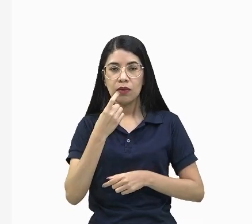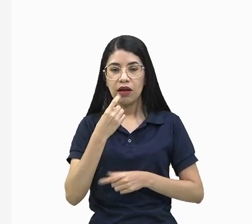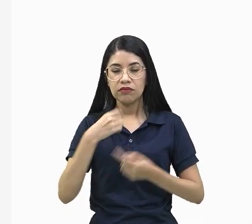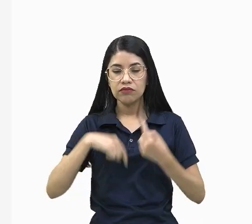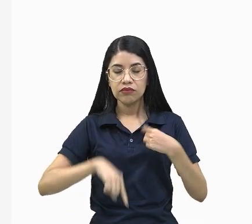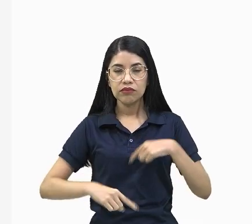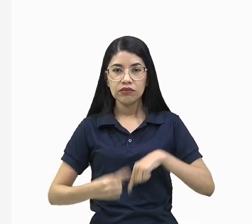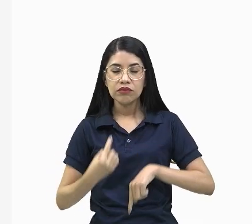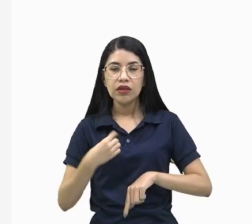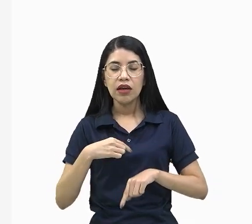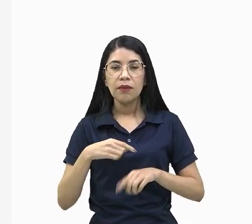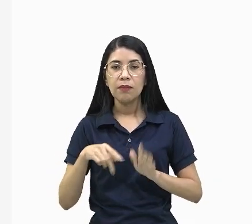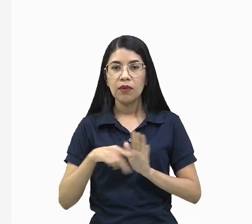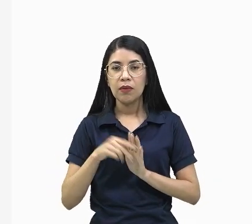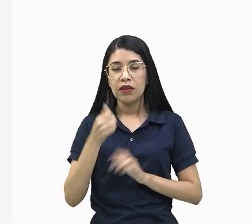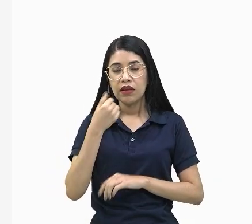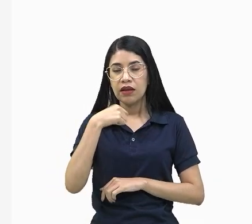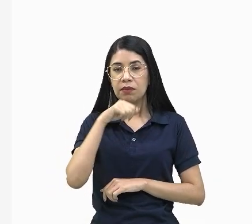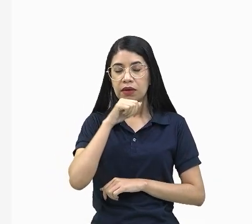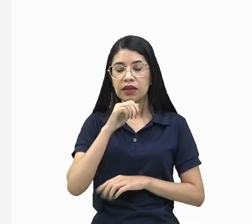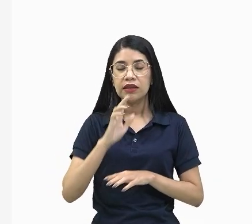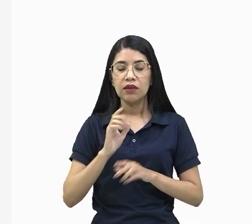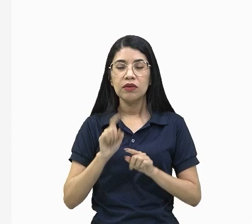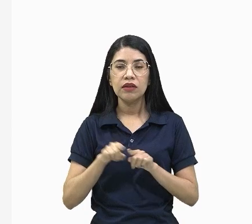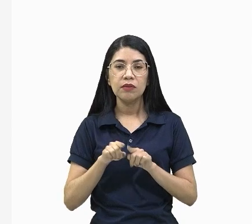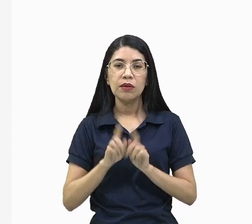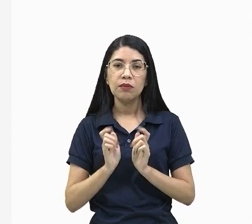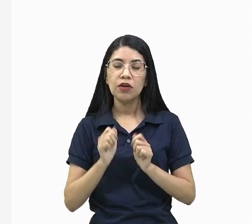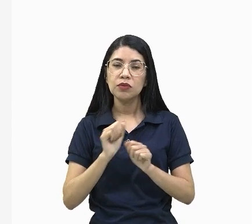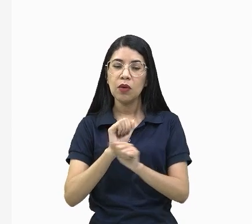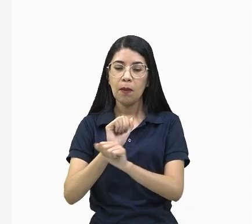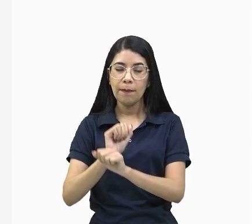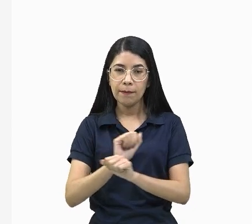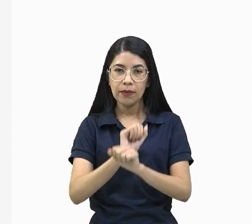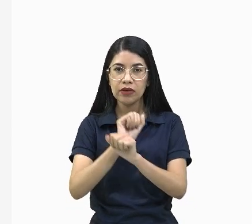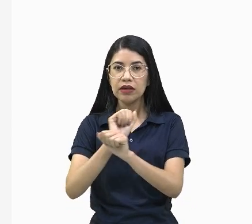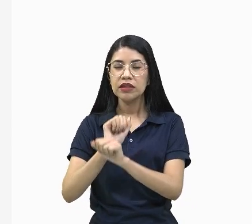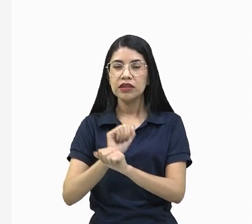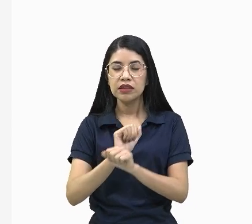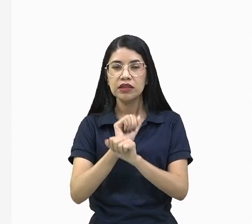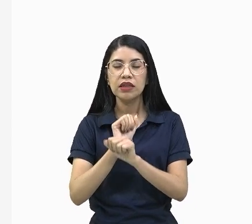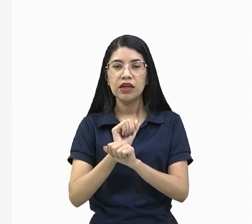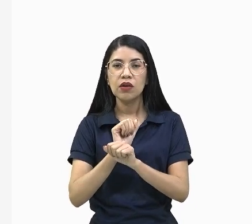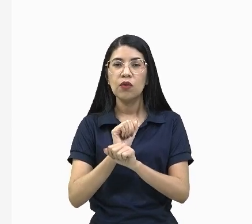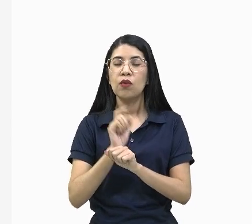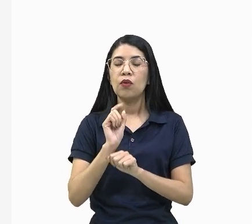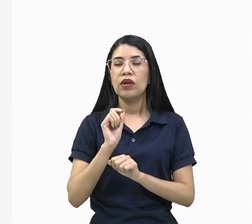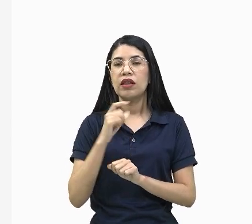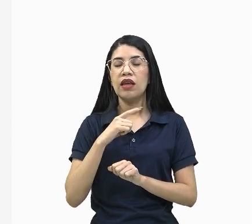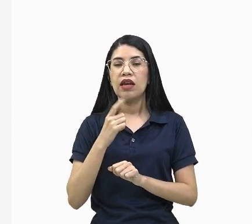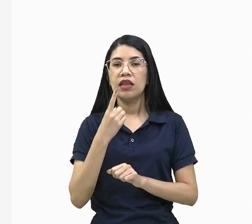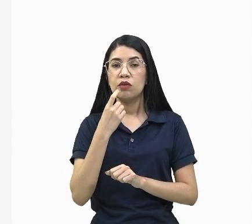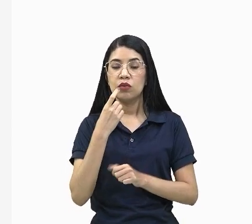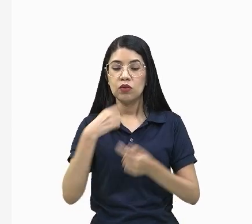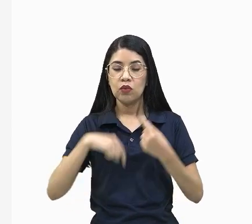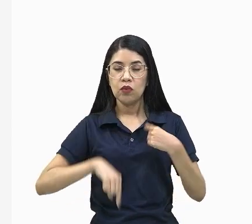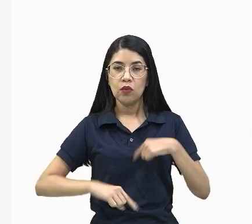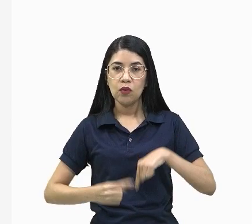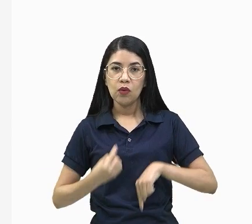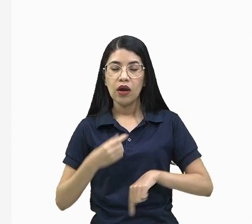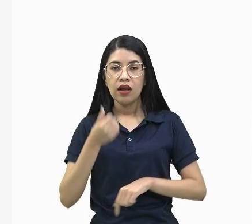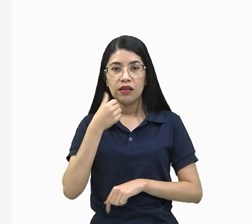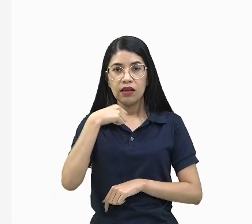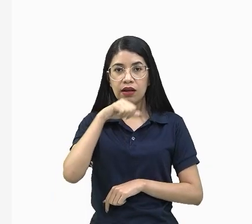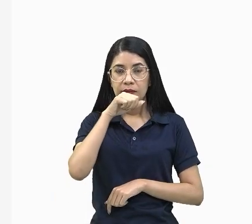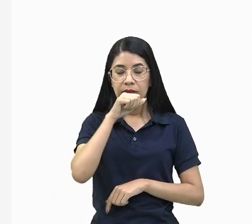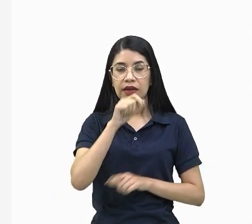materna. Então, a placenta ela serve então como uma barreira entre o que está circulando na mãe e o que está circulando no